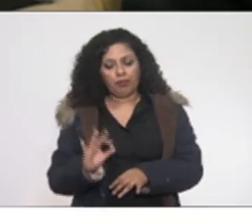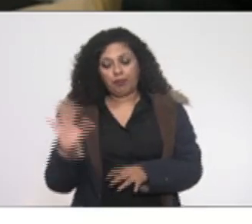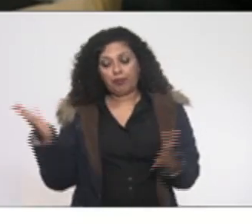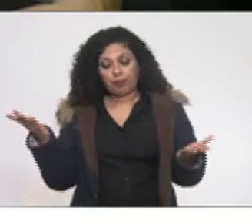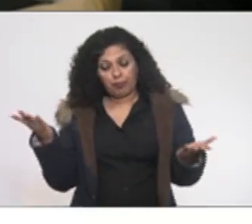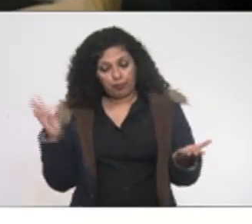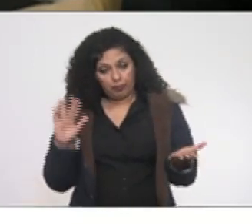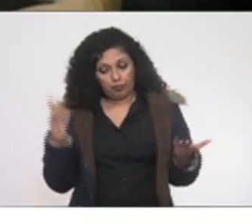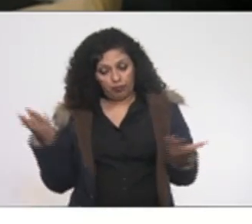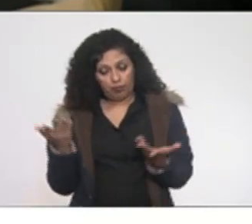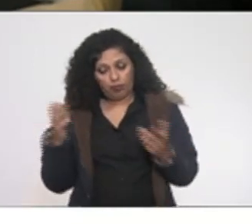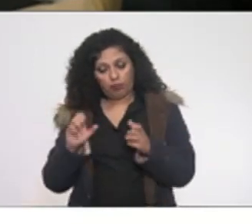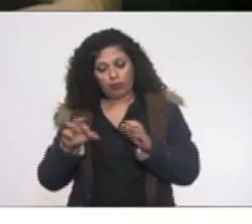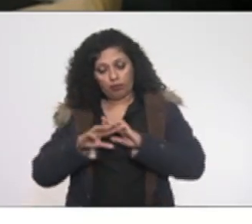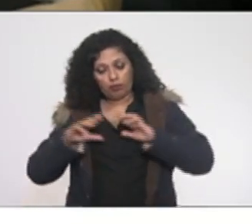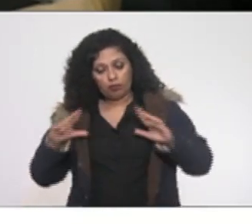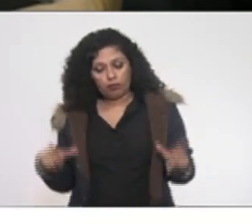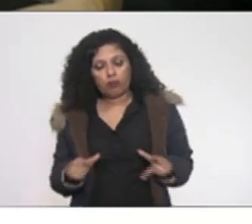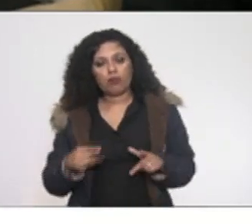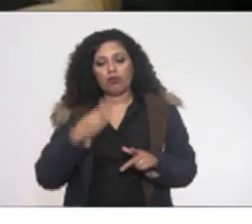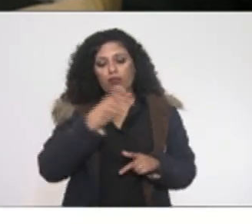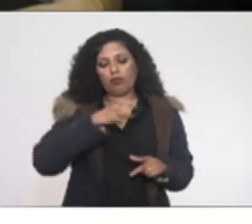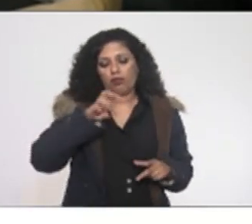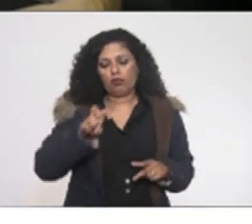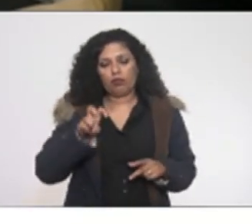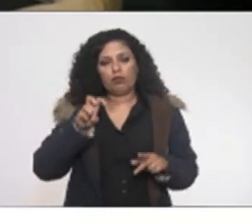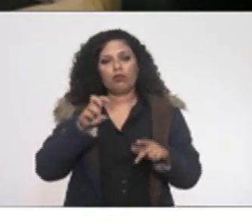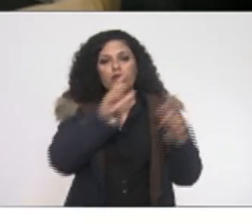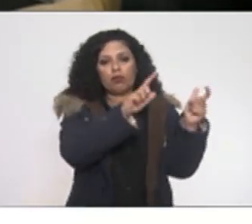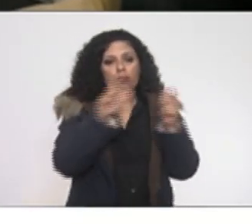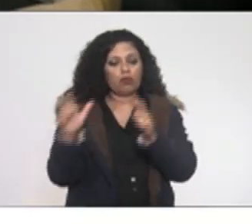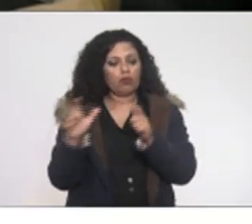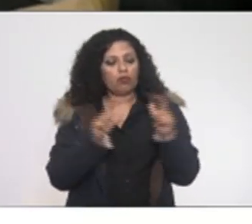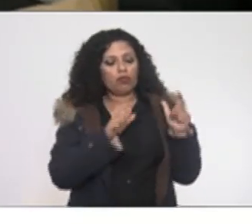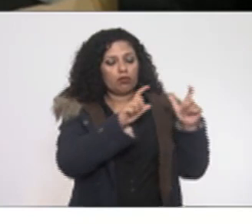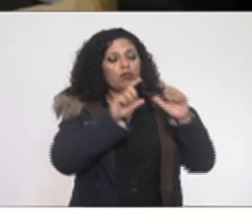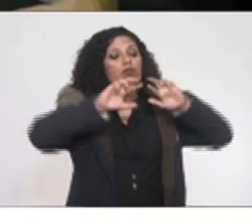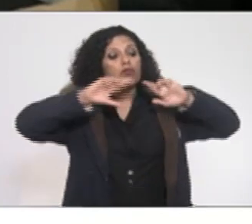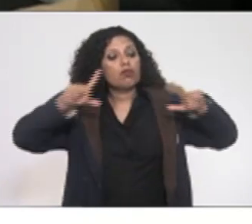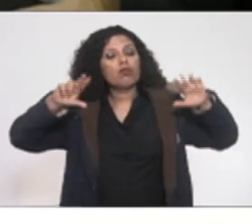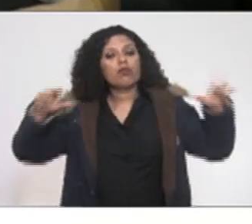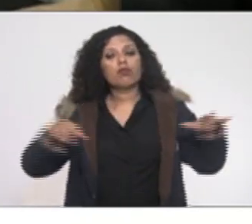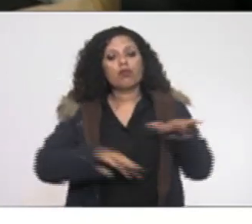QAV, em 35 pontos no Brasil diferentes, os pontos onde ela coloca o combustível.